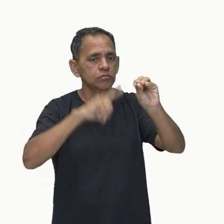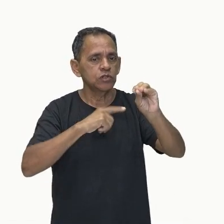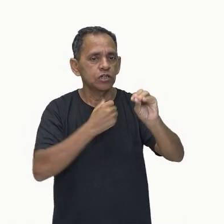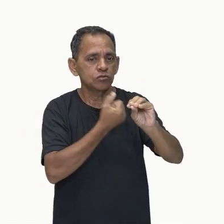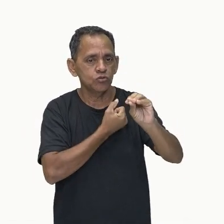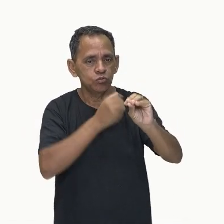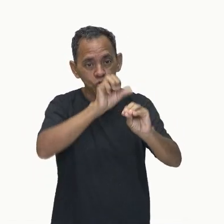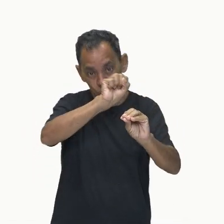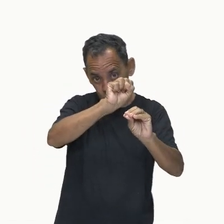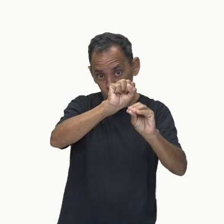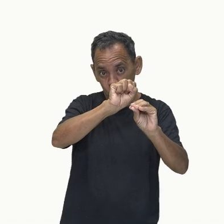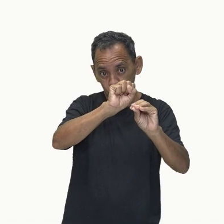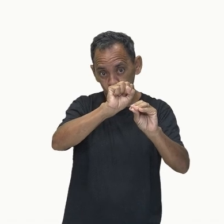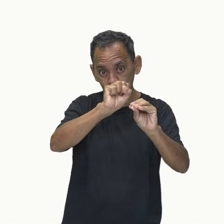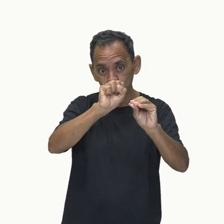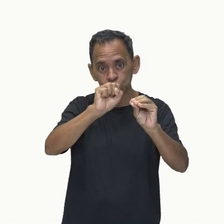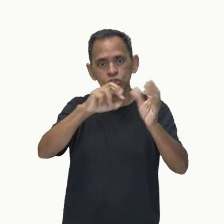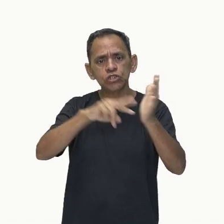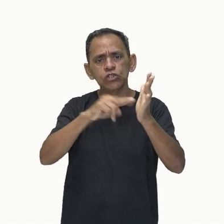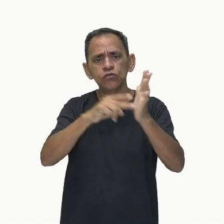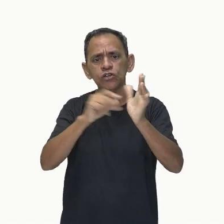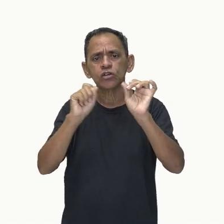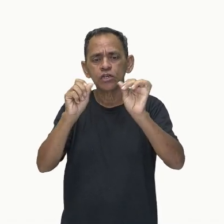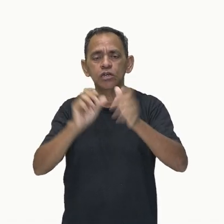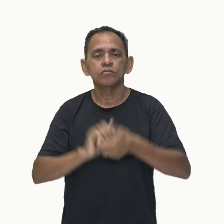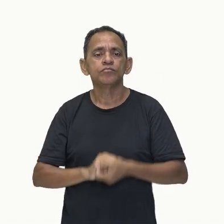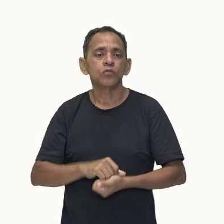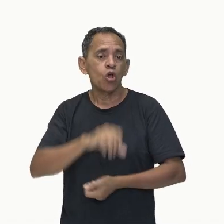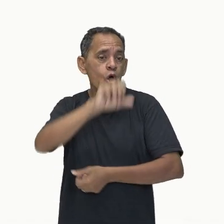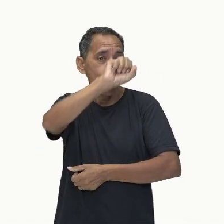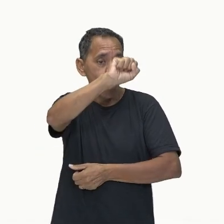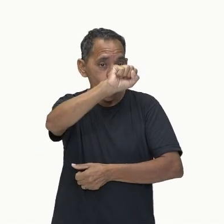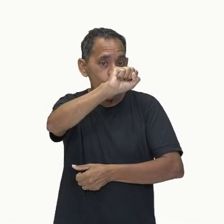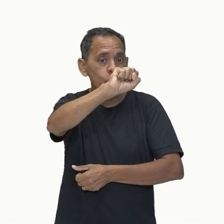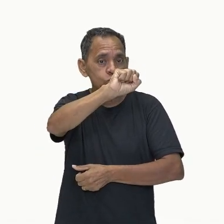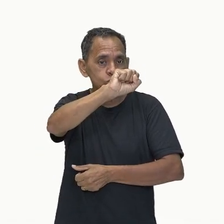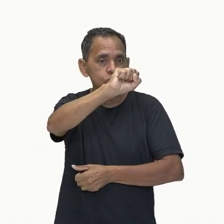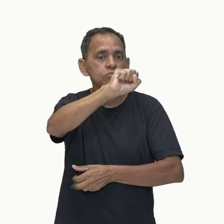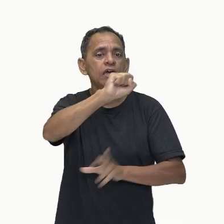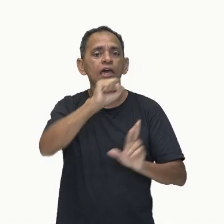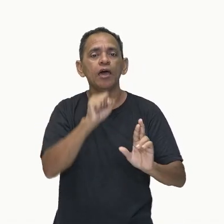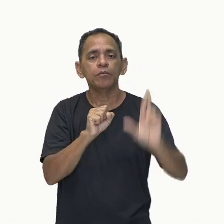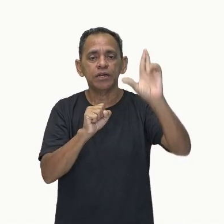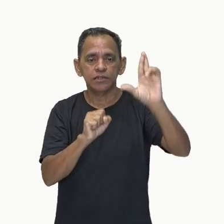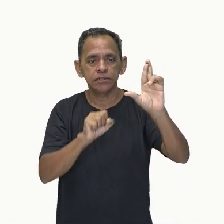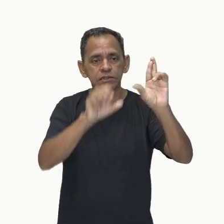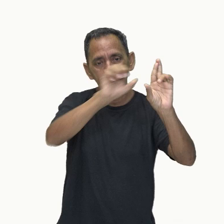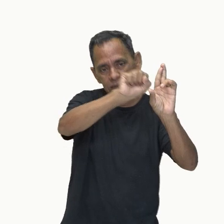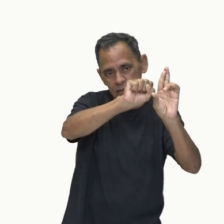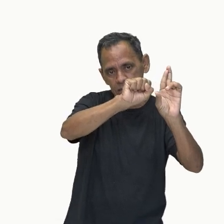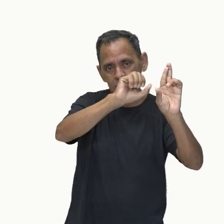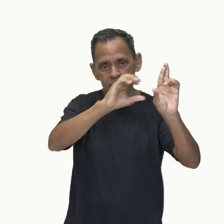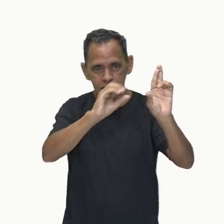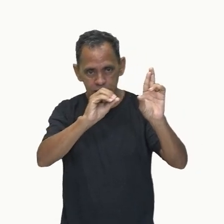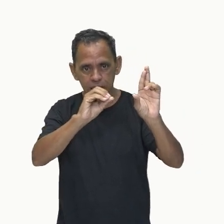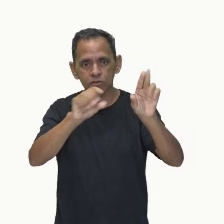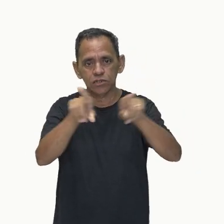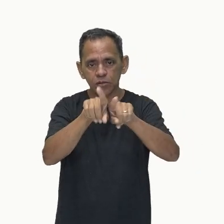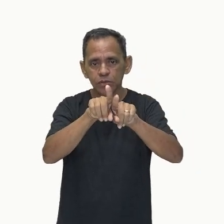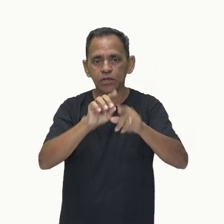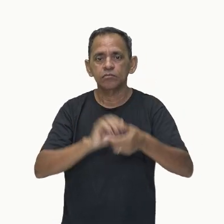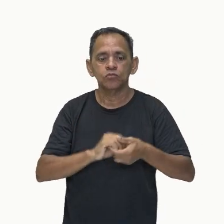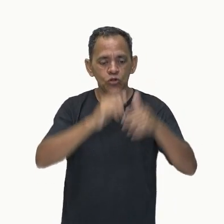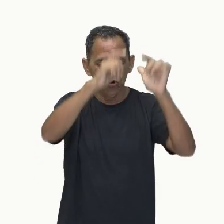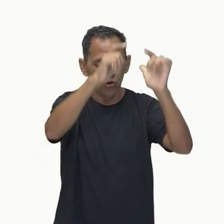dizer? Que o 8 é o S0, ou o S0 é o 8. Ou seja, a posição